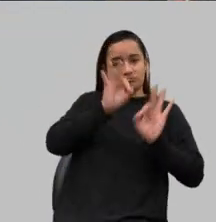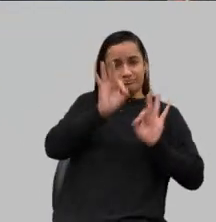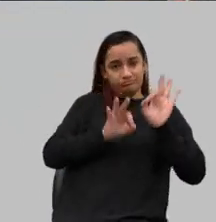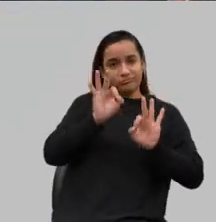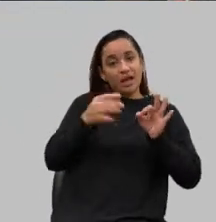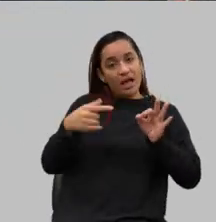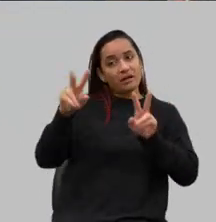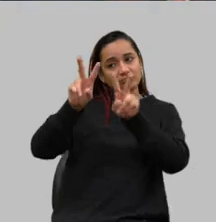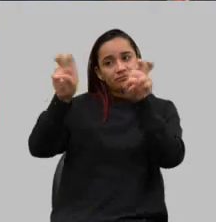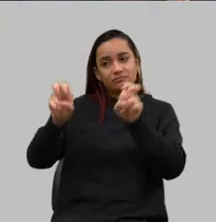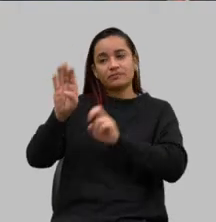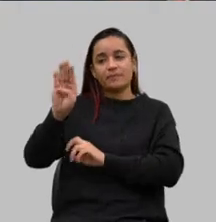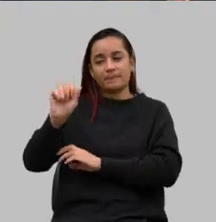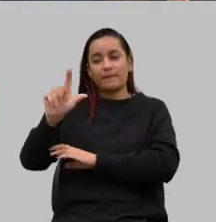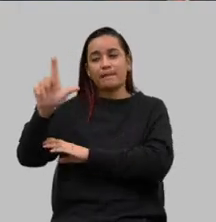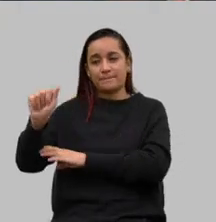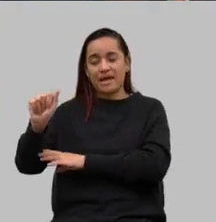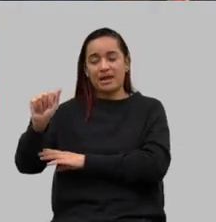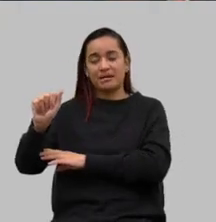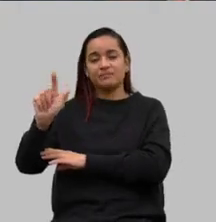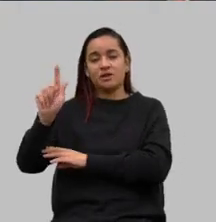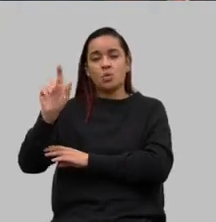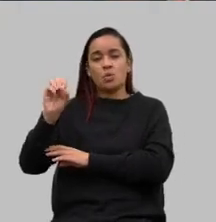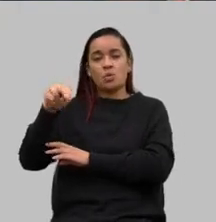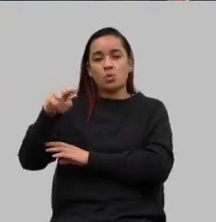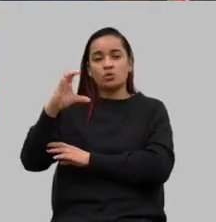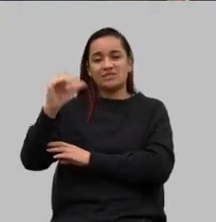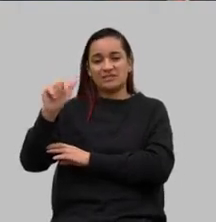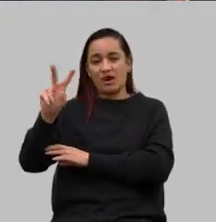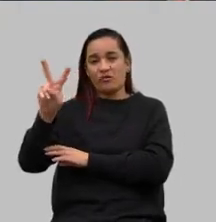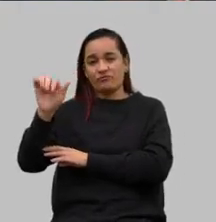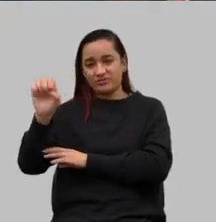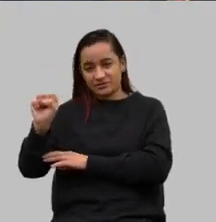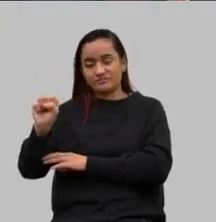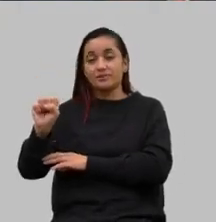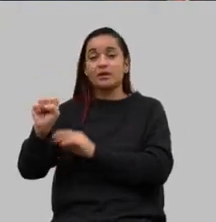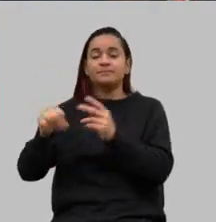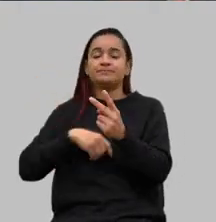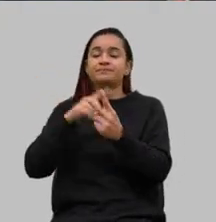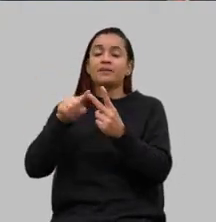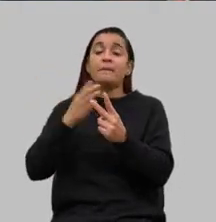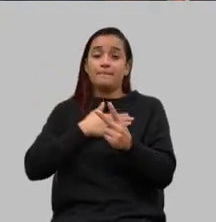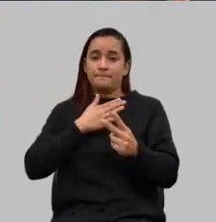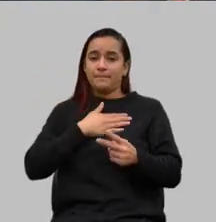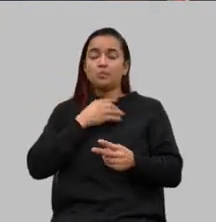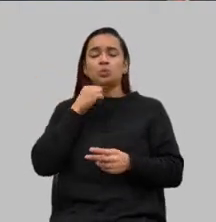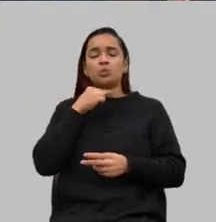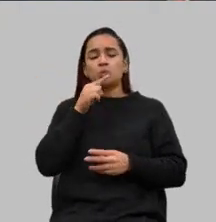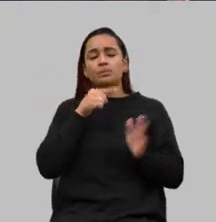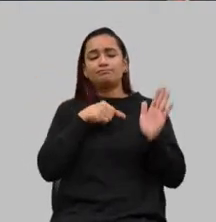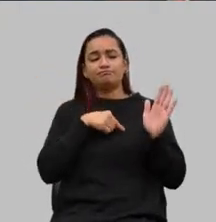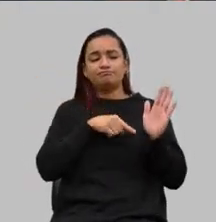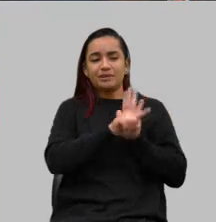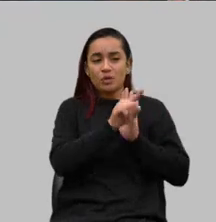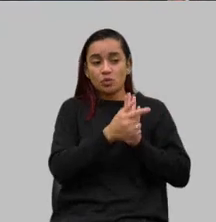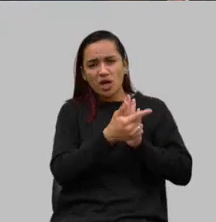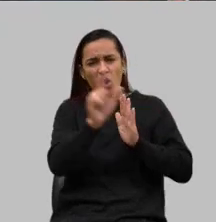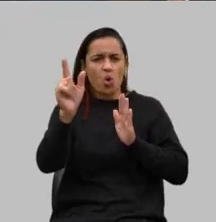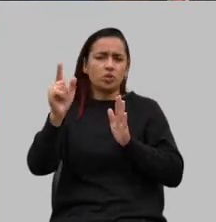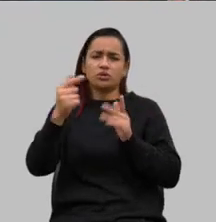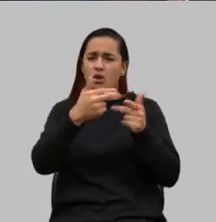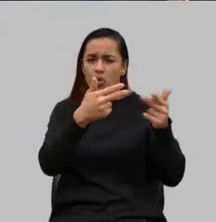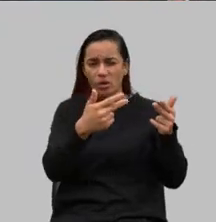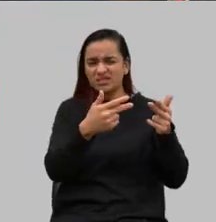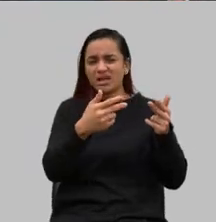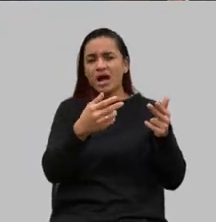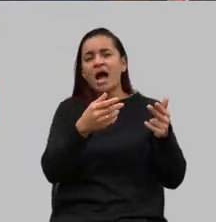Gonçalves meu questionamento Presidente vai em outra direção é de algo pouco abordado mas